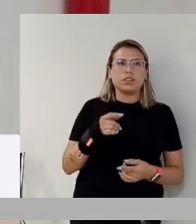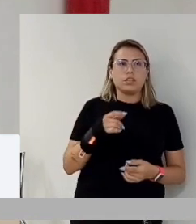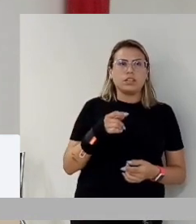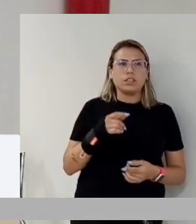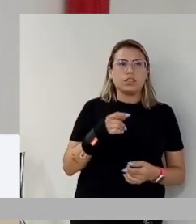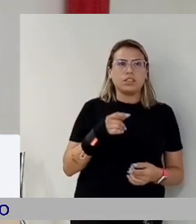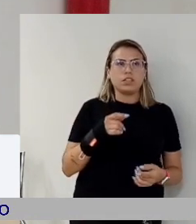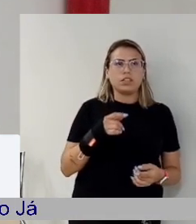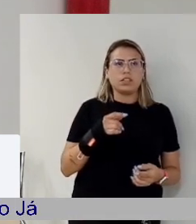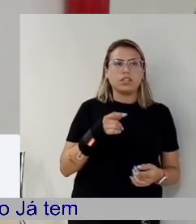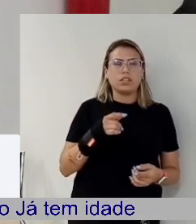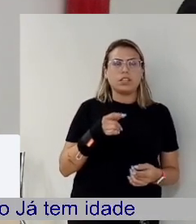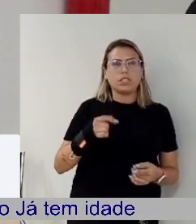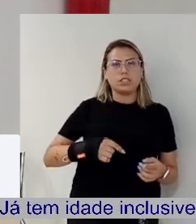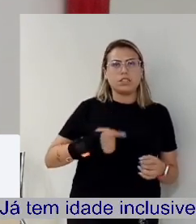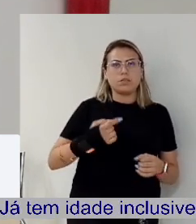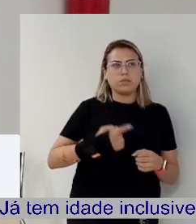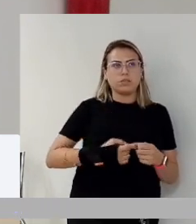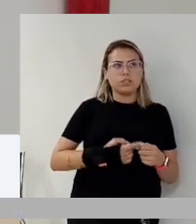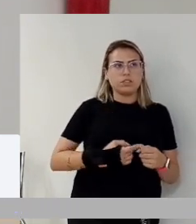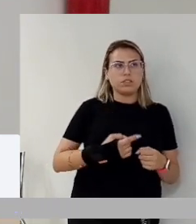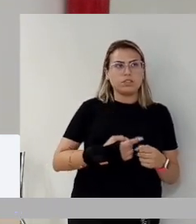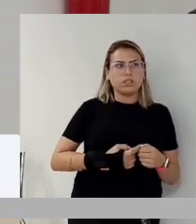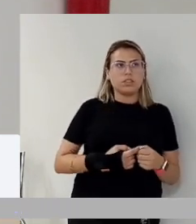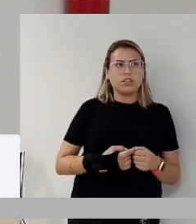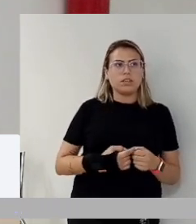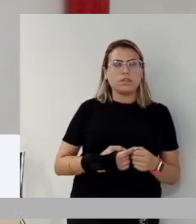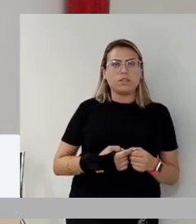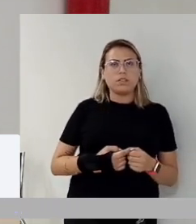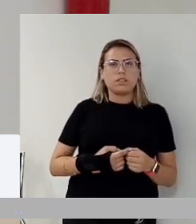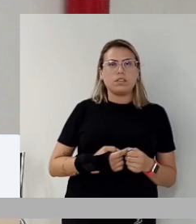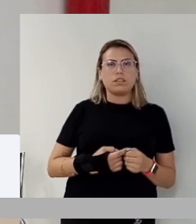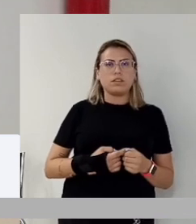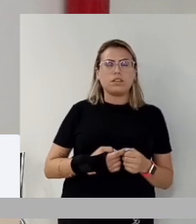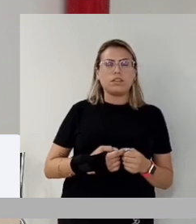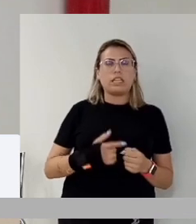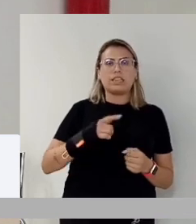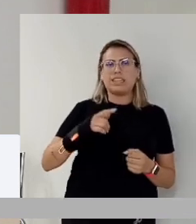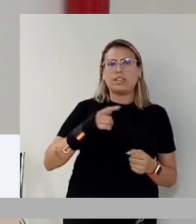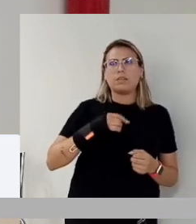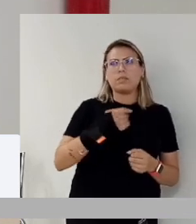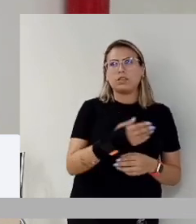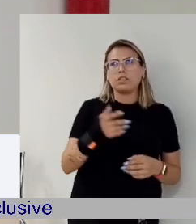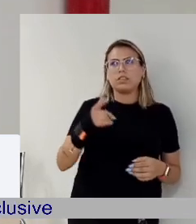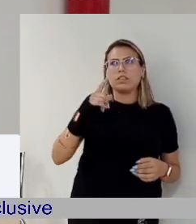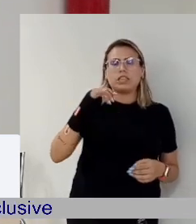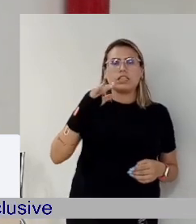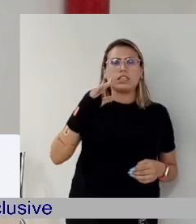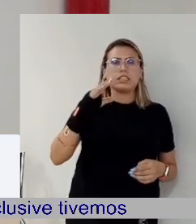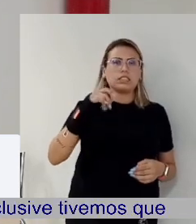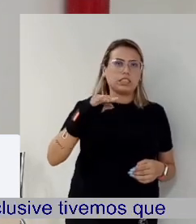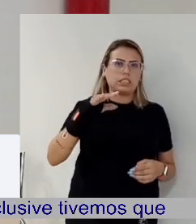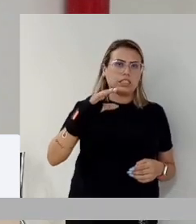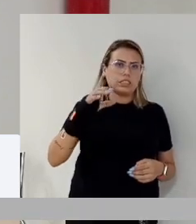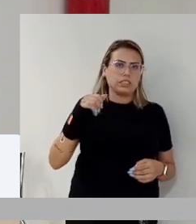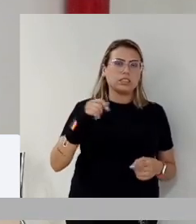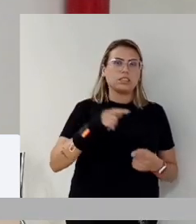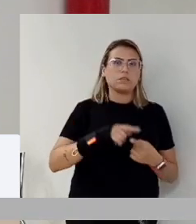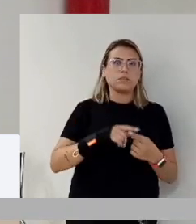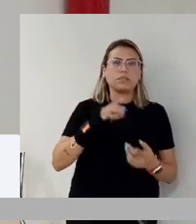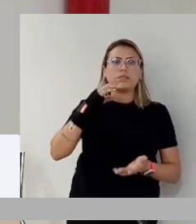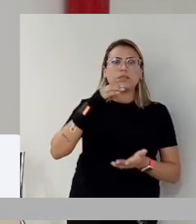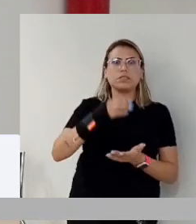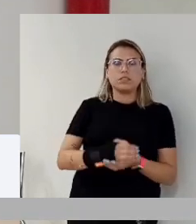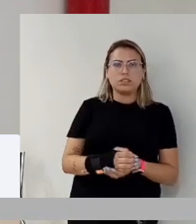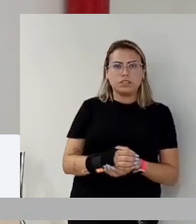município já tem dado inclusive Nós demos muita licença estamos inclusive tivemos que cancelar licenças também